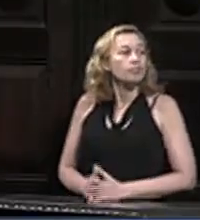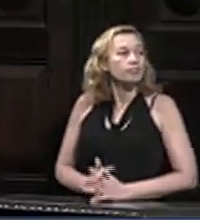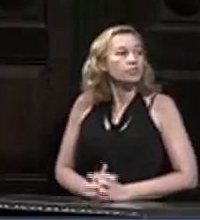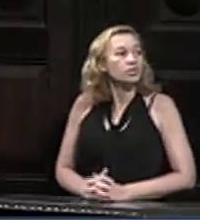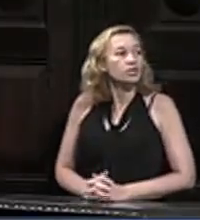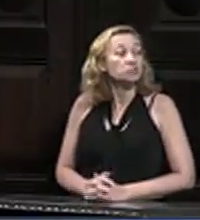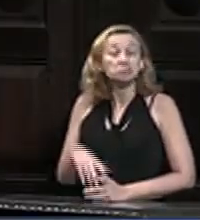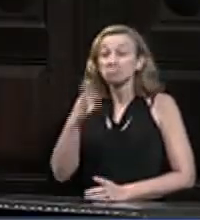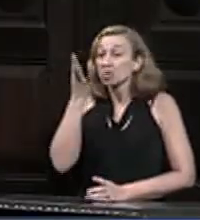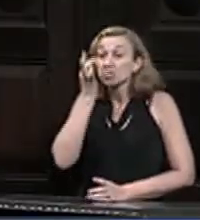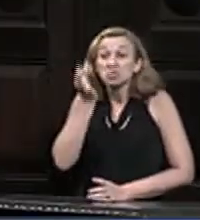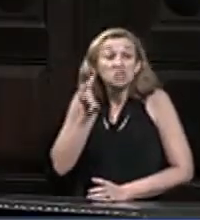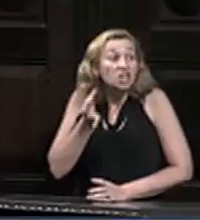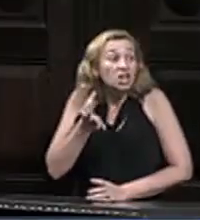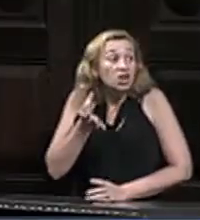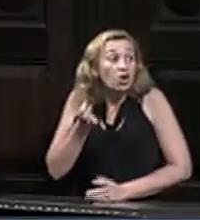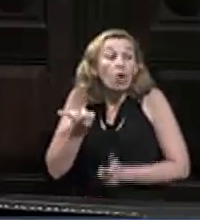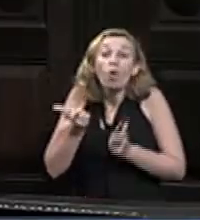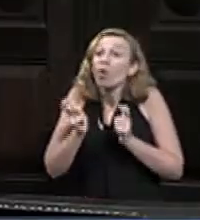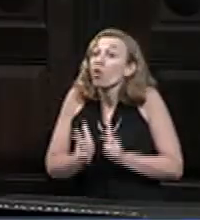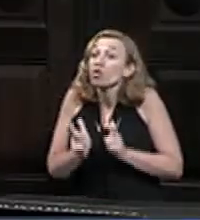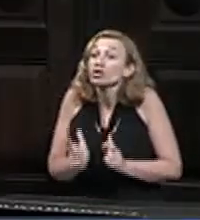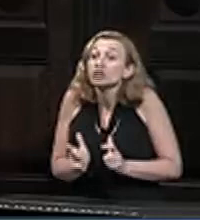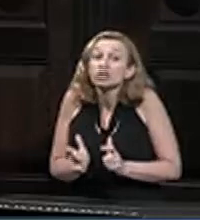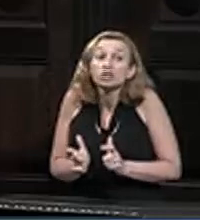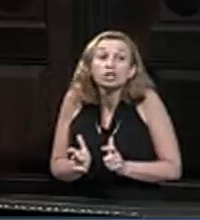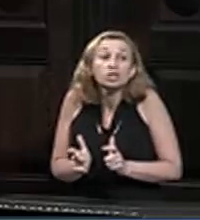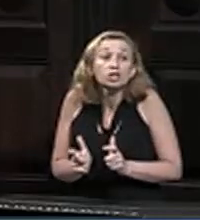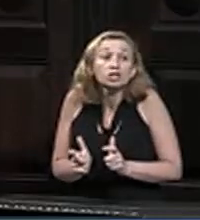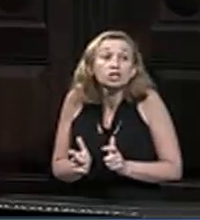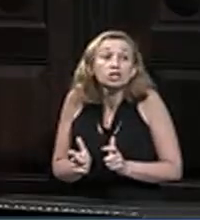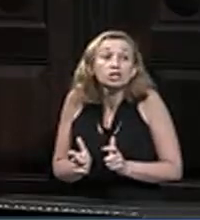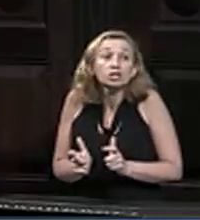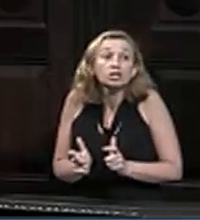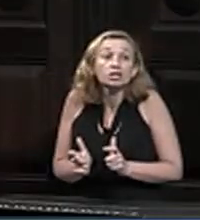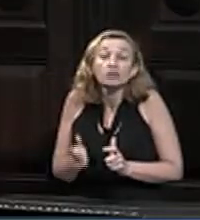não sei onde e por onde anda então o IDEC.